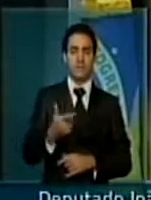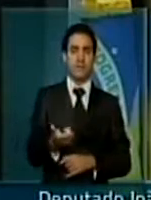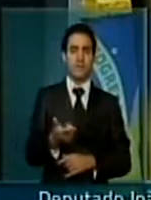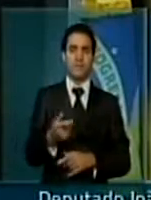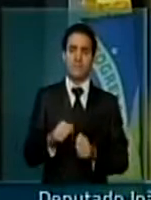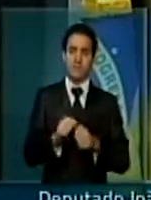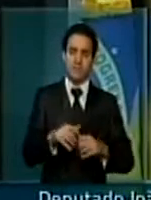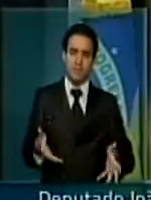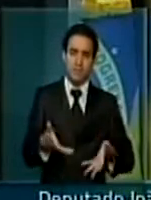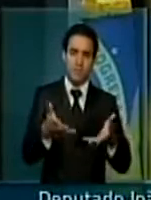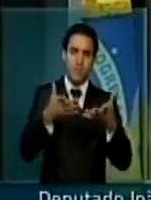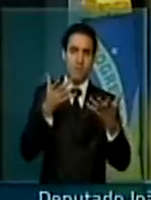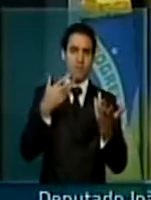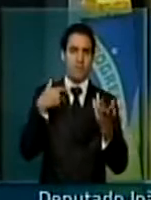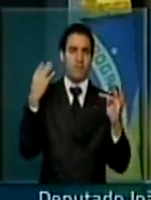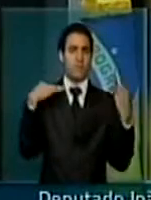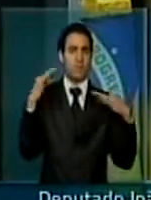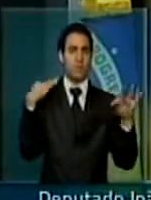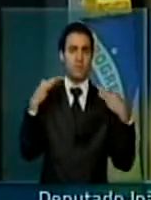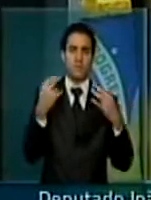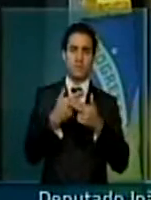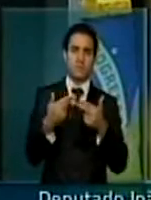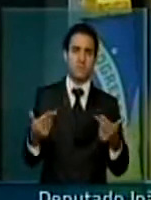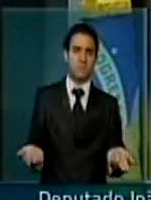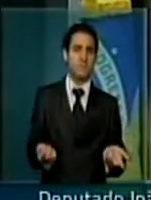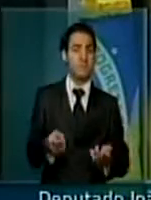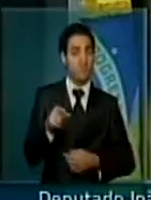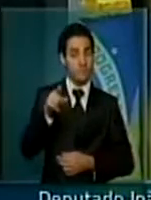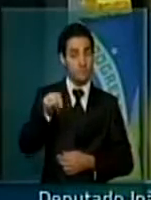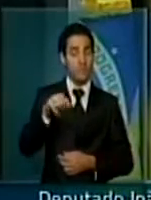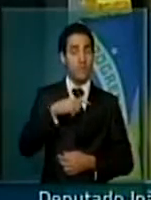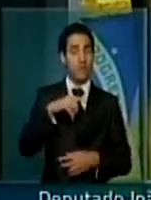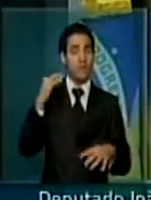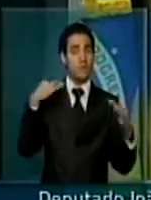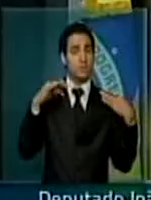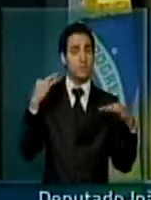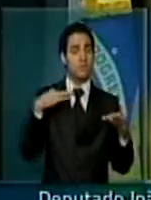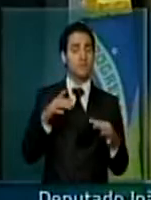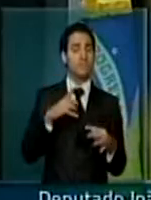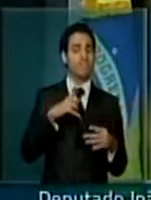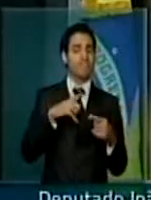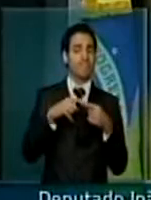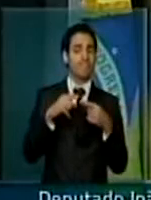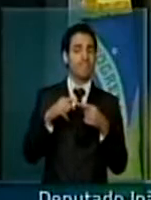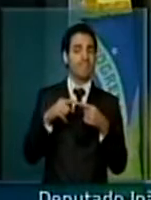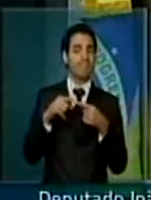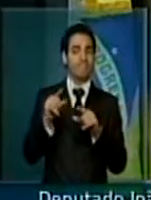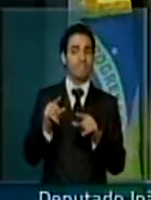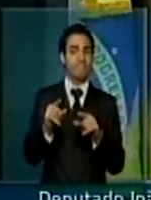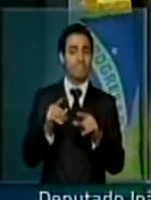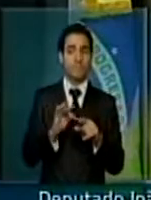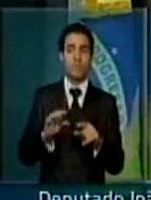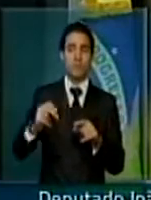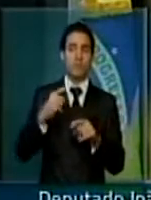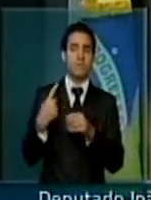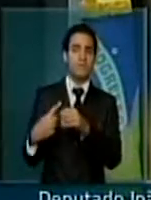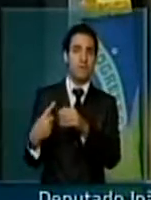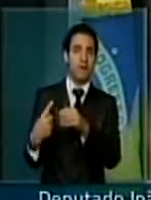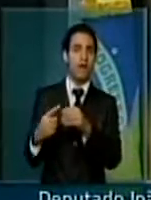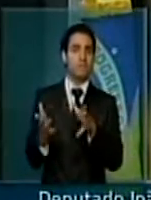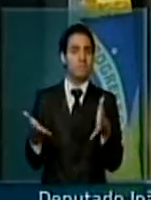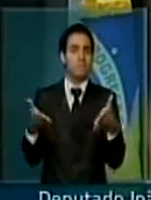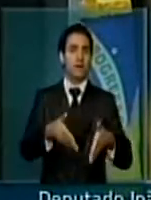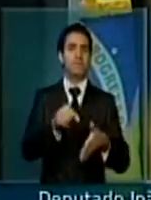estímulo ao turismo, aquele turismo que tem a compreensão que a cidade toda tem que